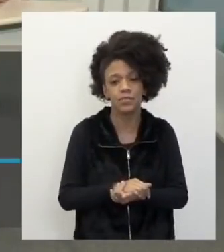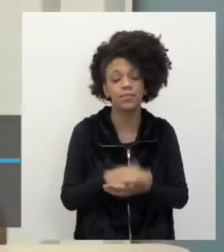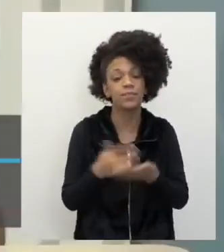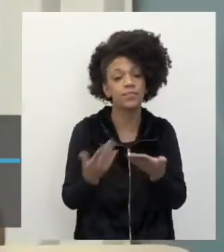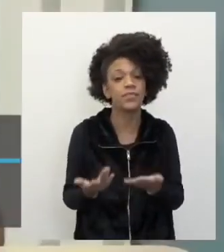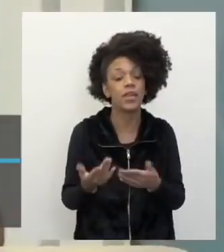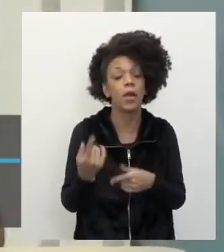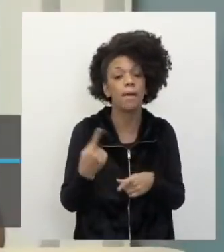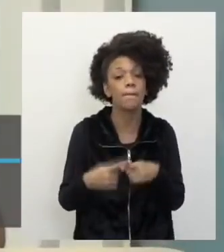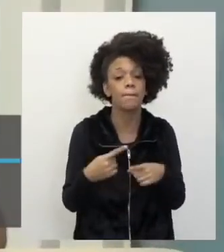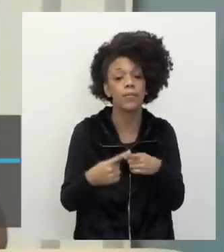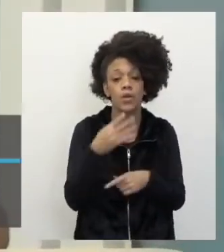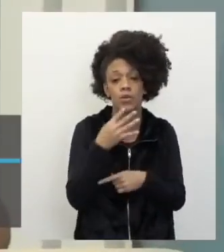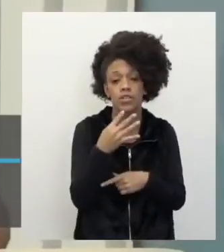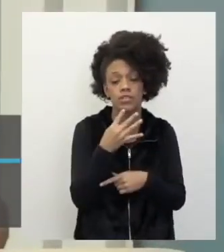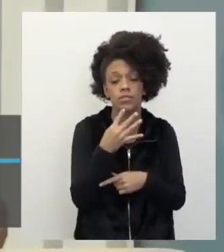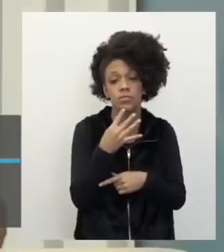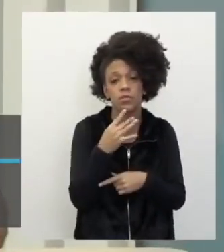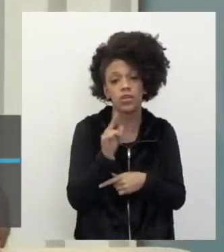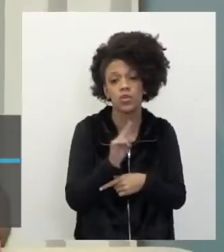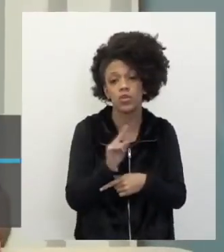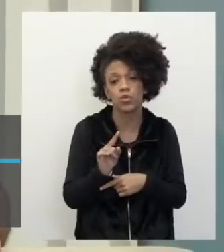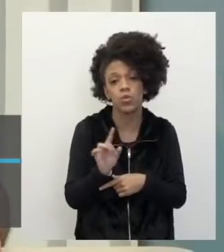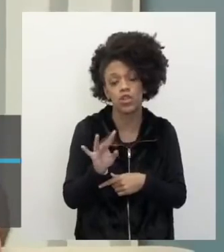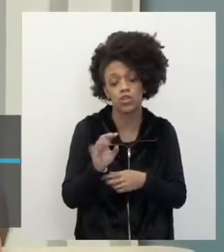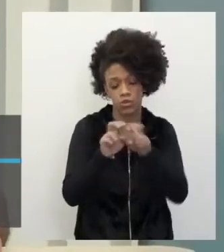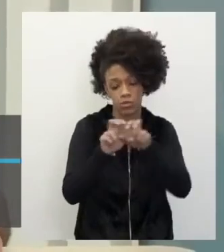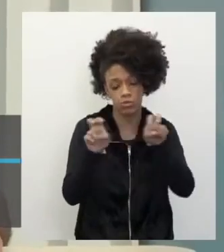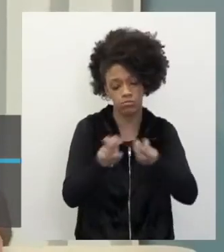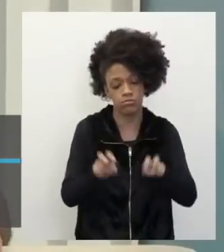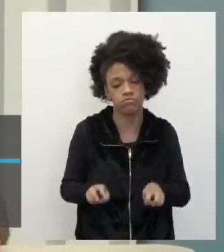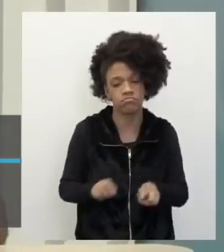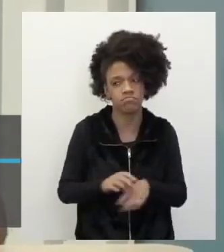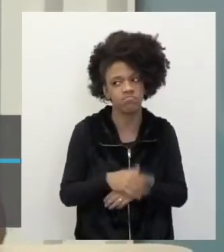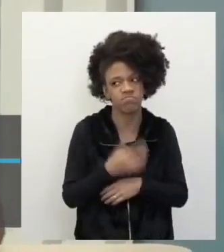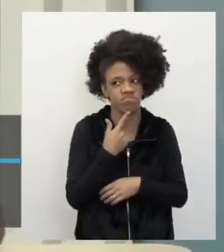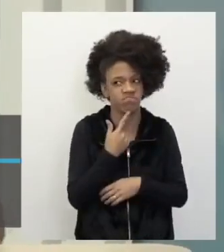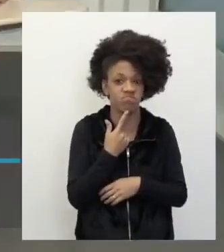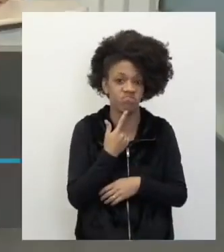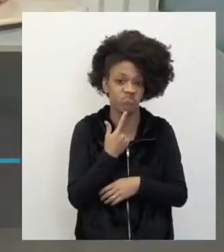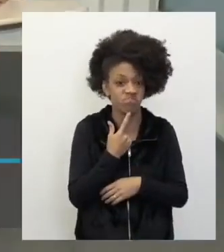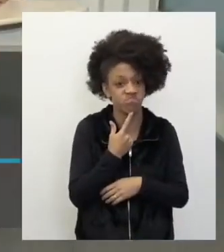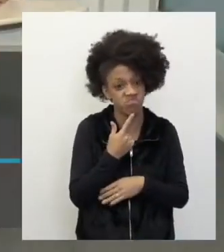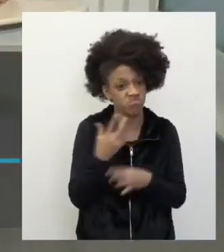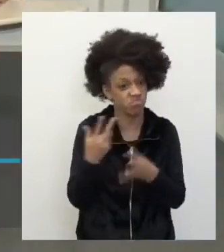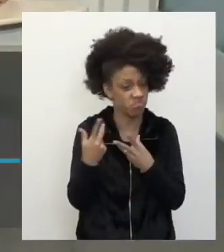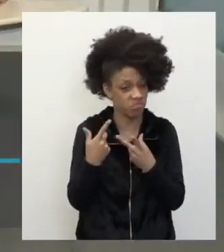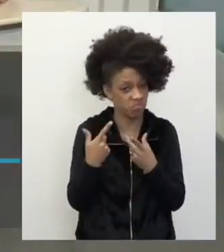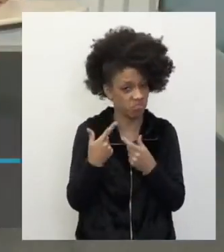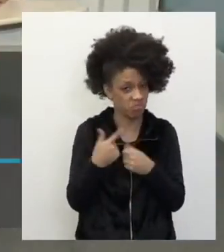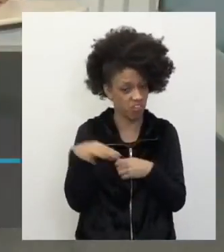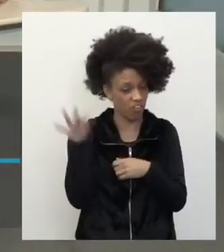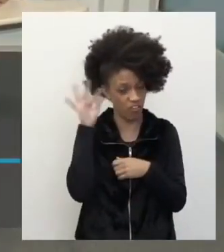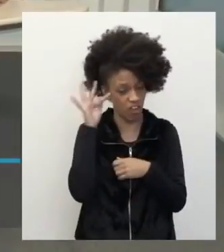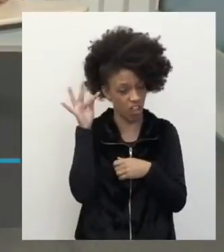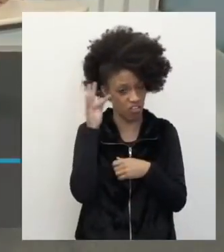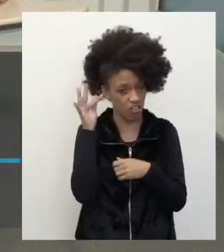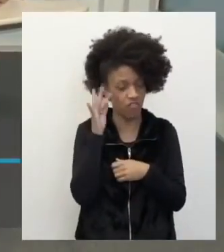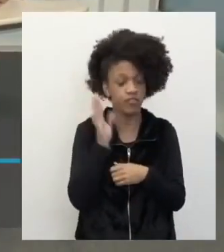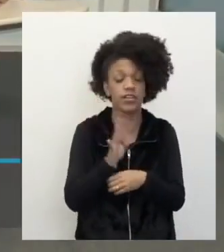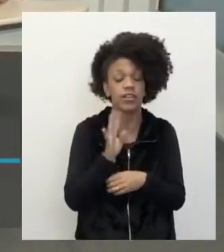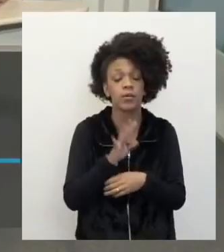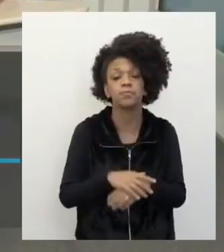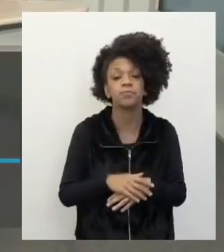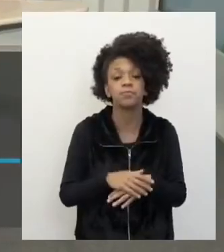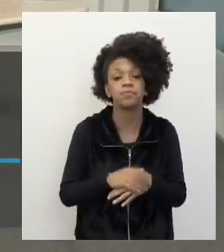o conhecimento é algo que não fica apenas na sala de aula. Ele foi filosófico. Muito legal, gente.